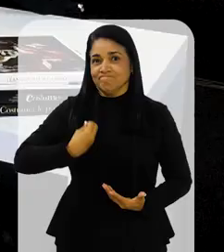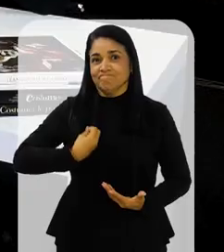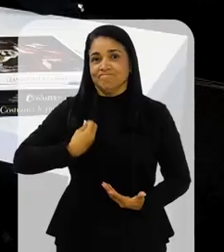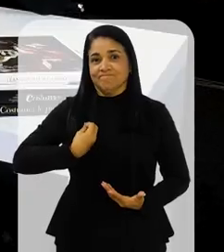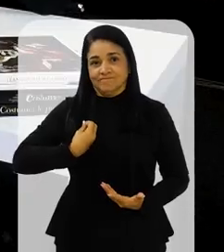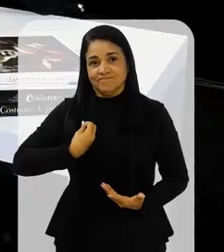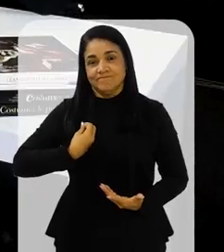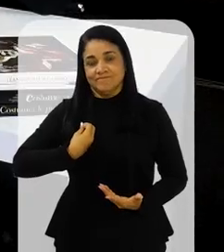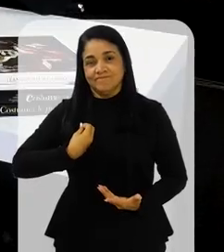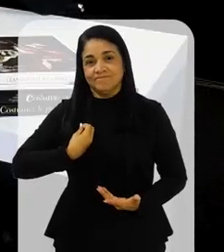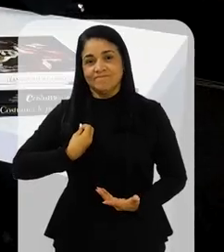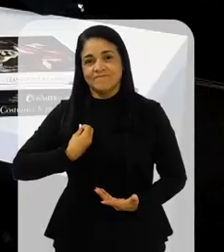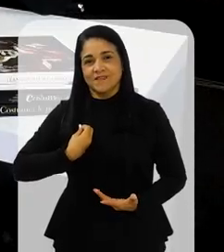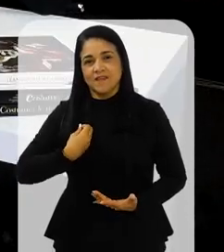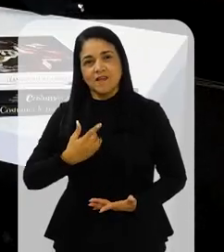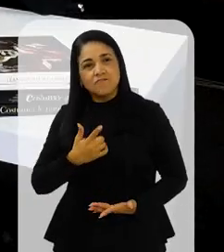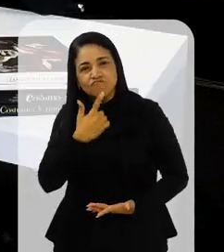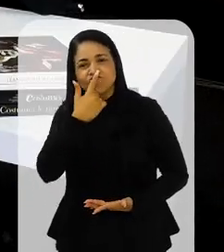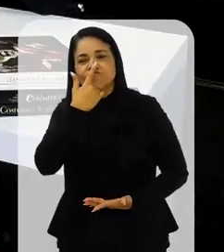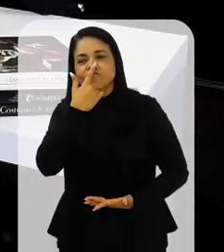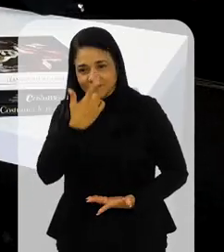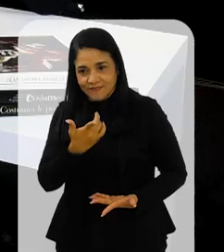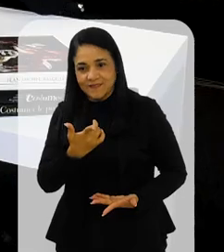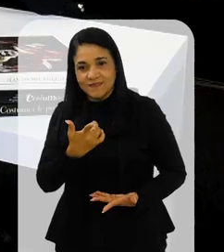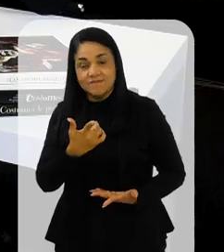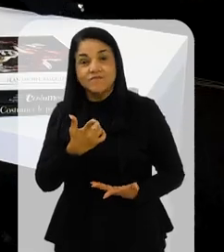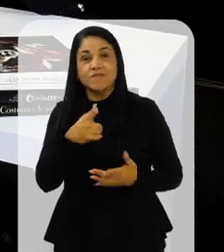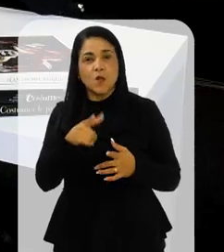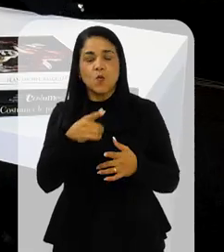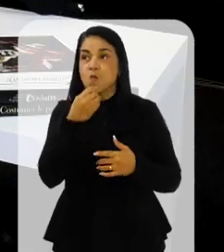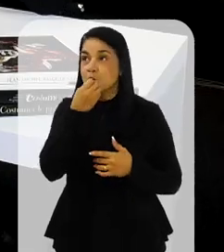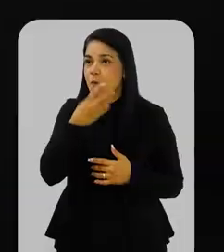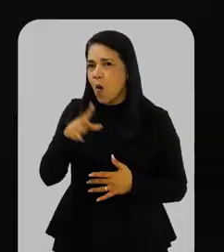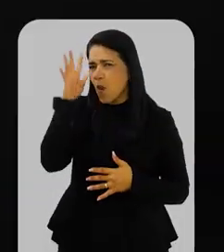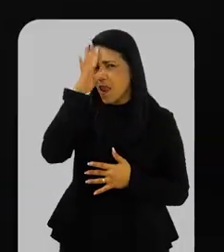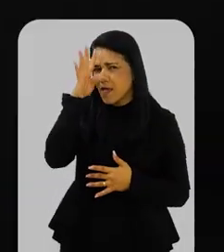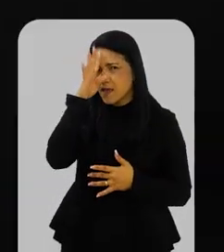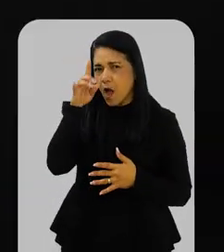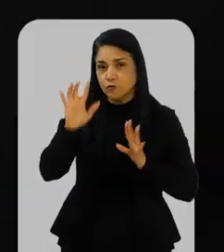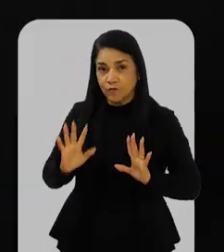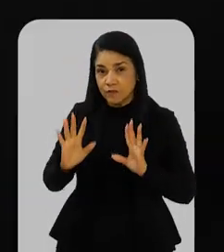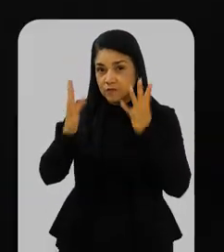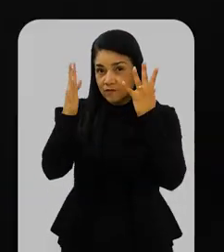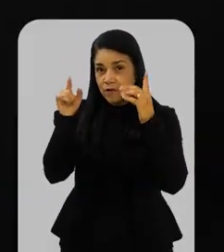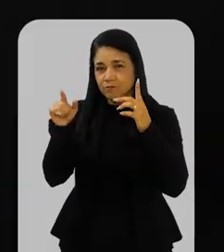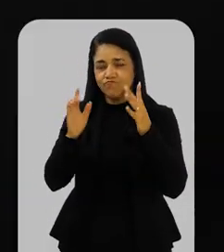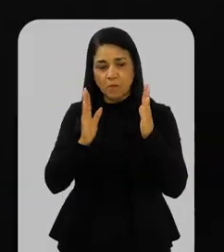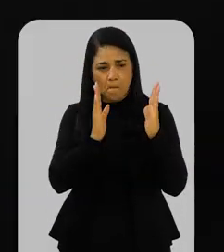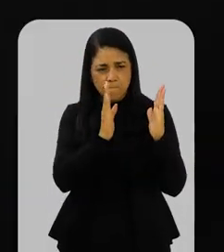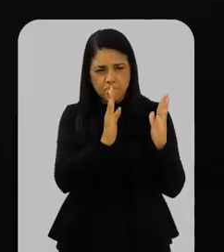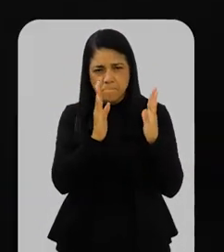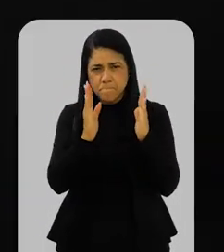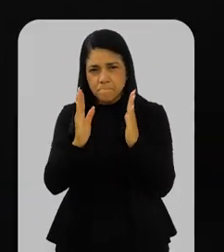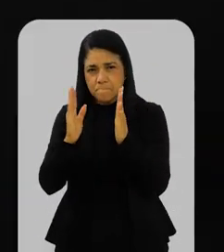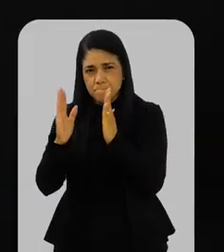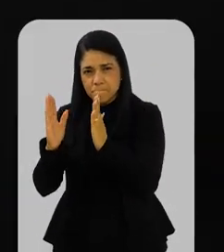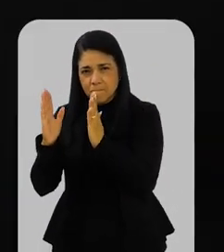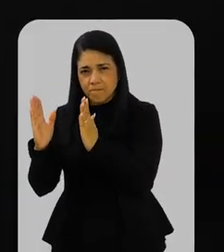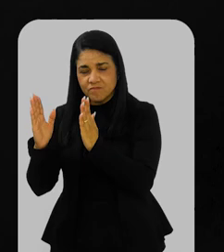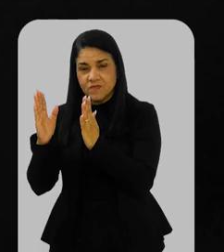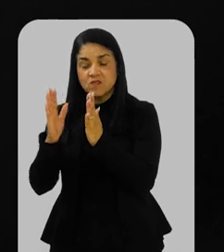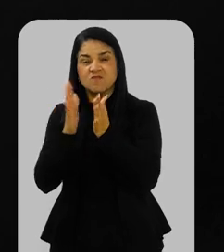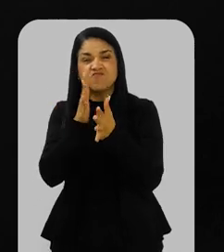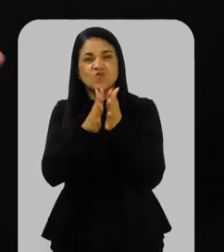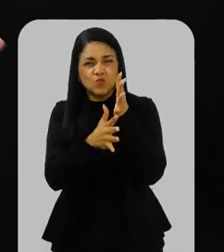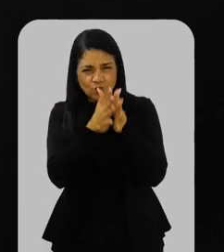viva, né? É bastante. O legal de ver é que o festival, ele passou por um período de um